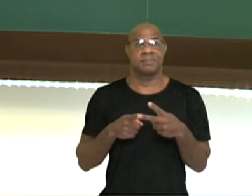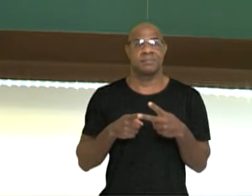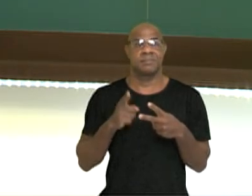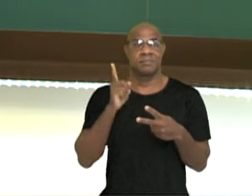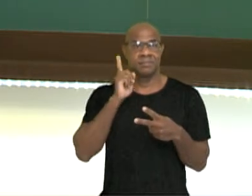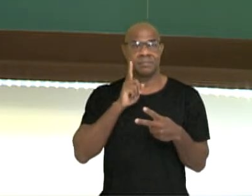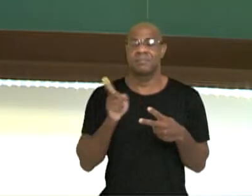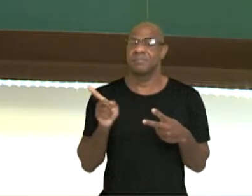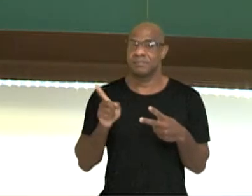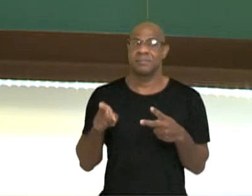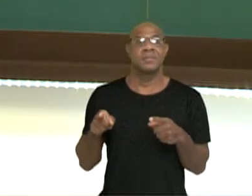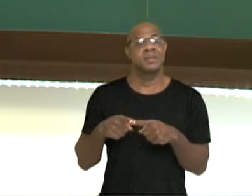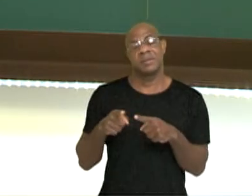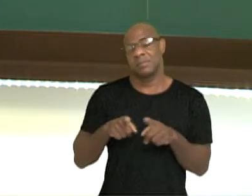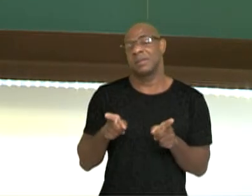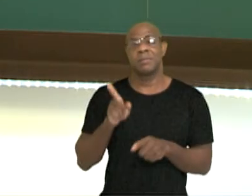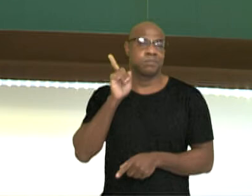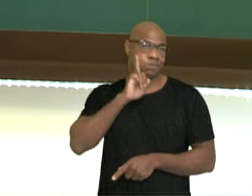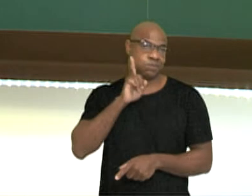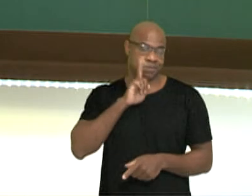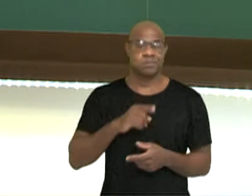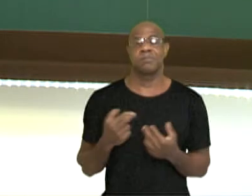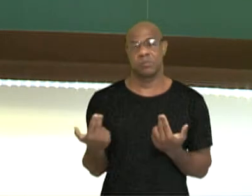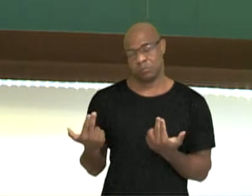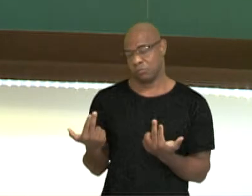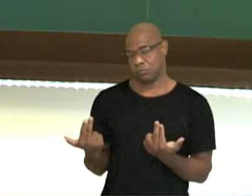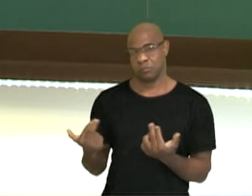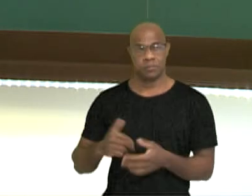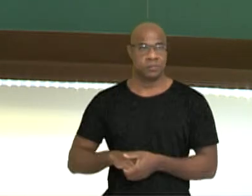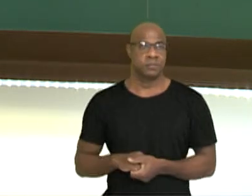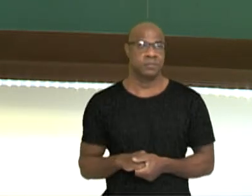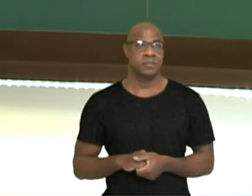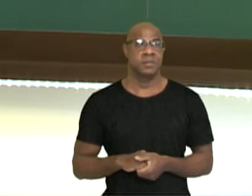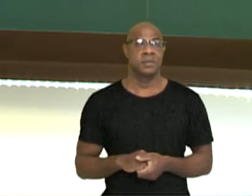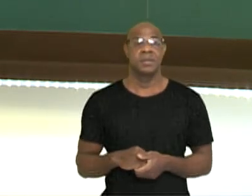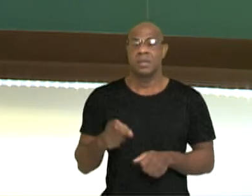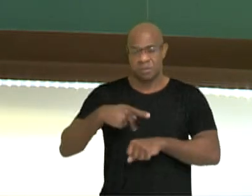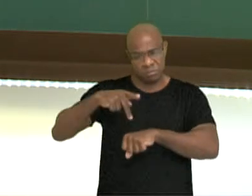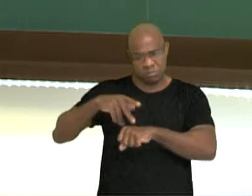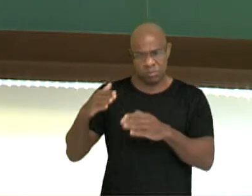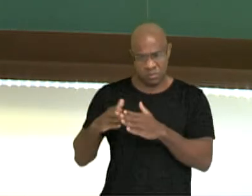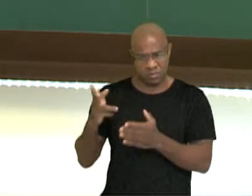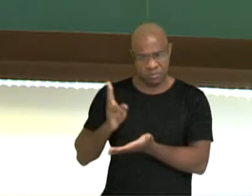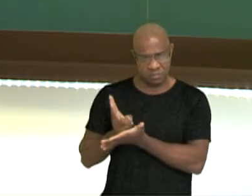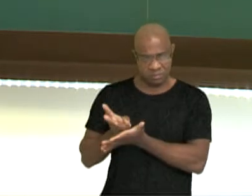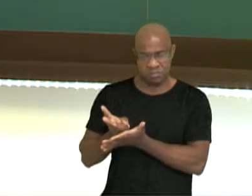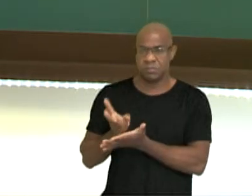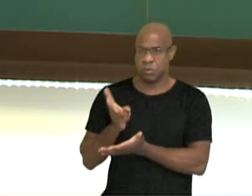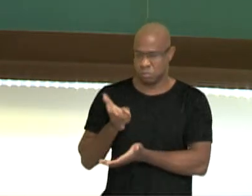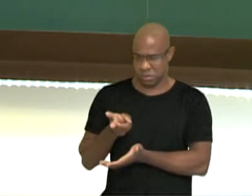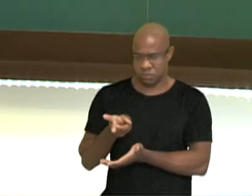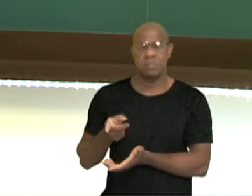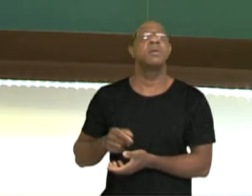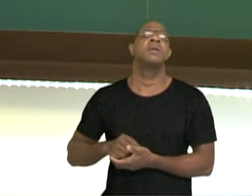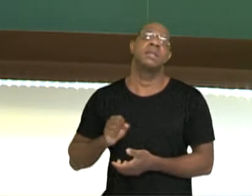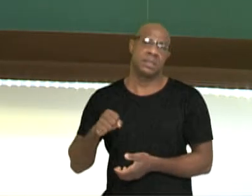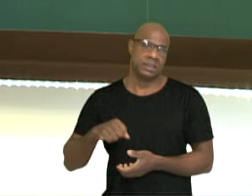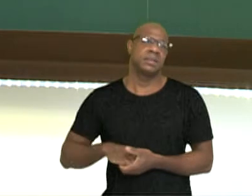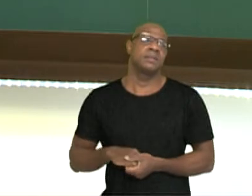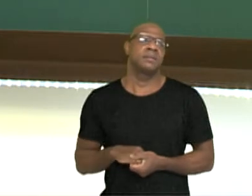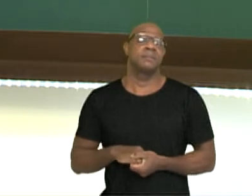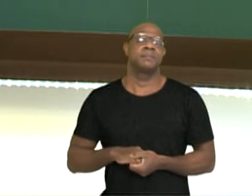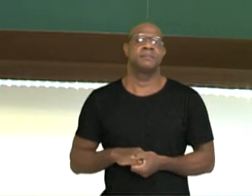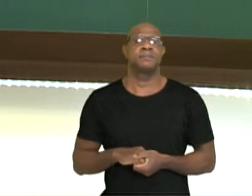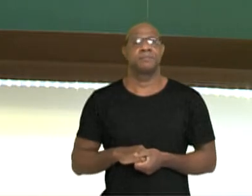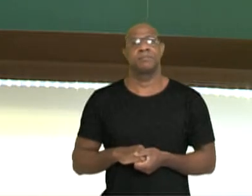USA. Então, a minha primeira resposta, eles moram no mesmo país? Moram. Os dois são dos Estados